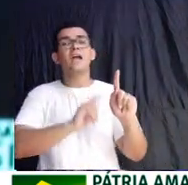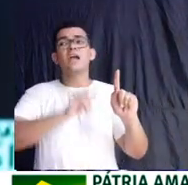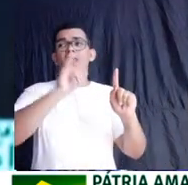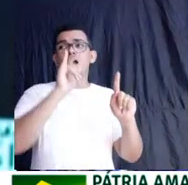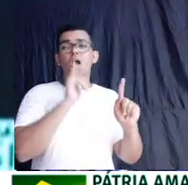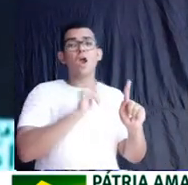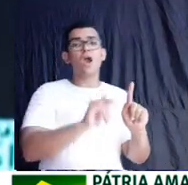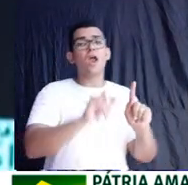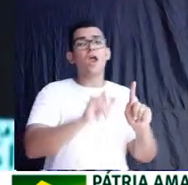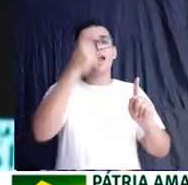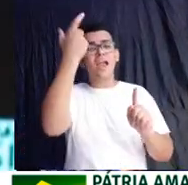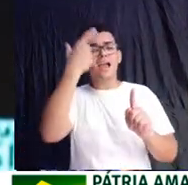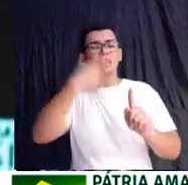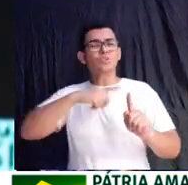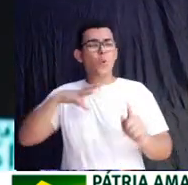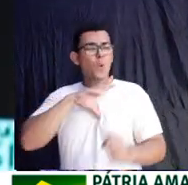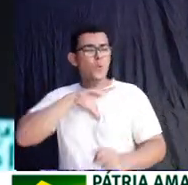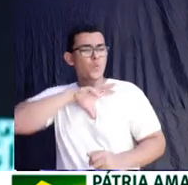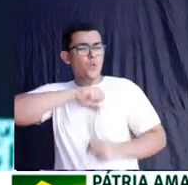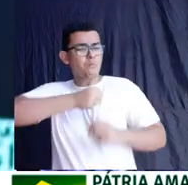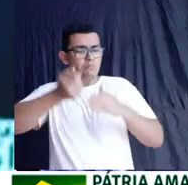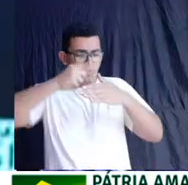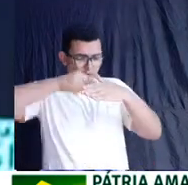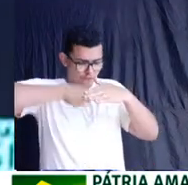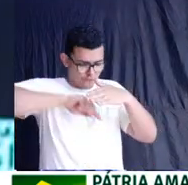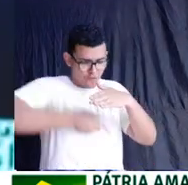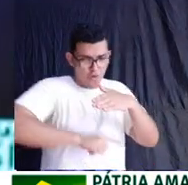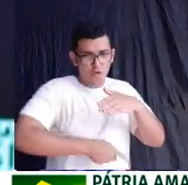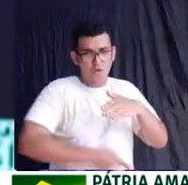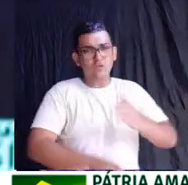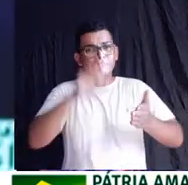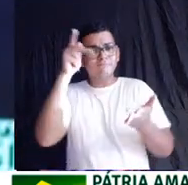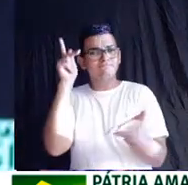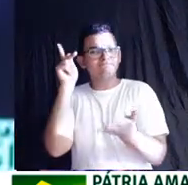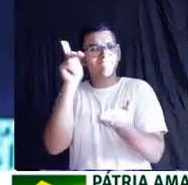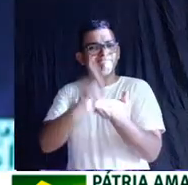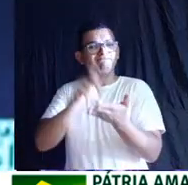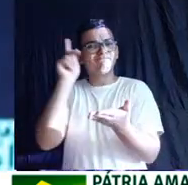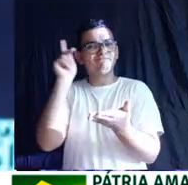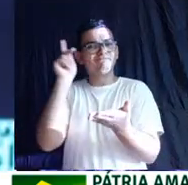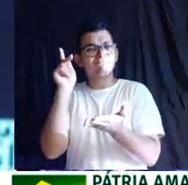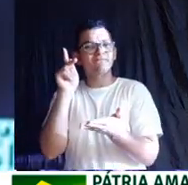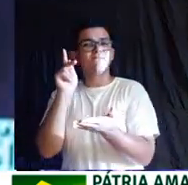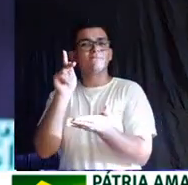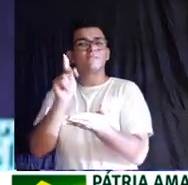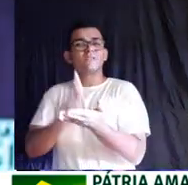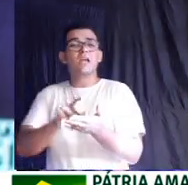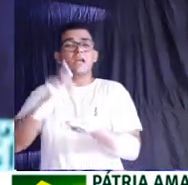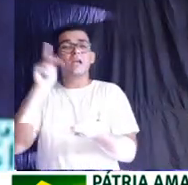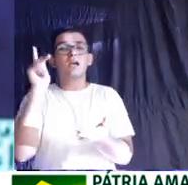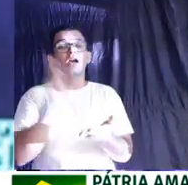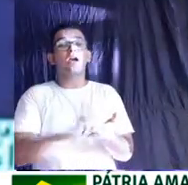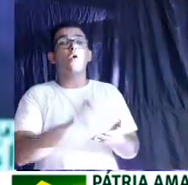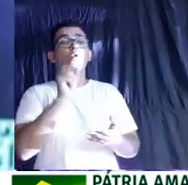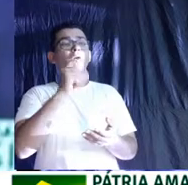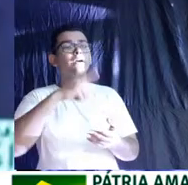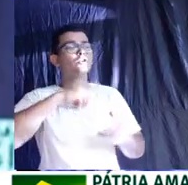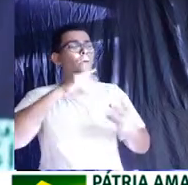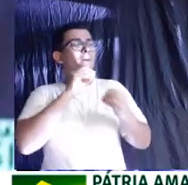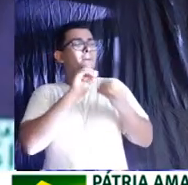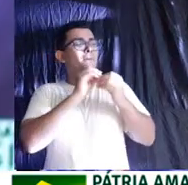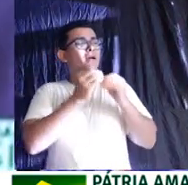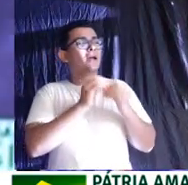e é paixão que não tem fim. Dou a vida por um beijo, quero